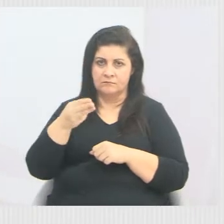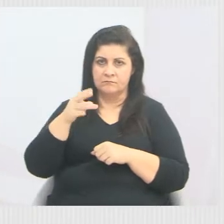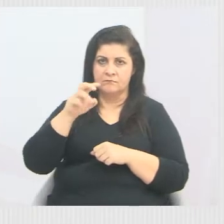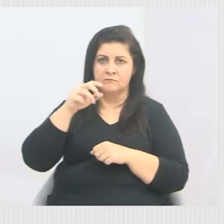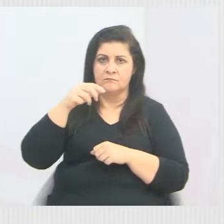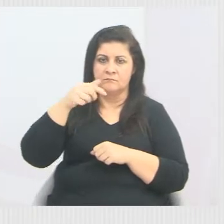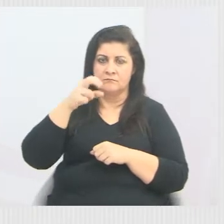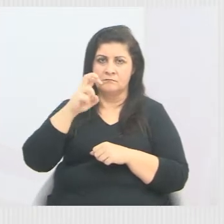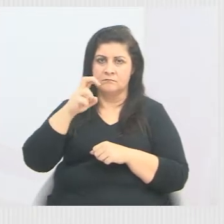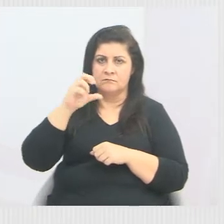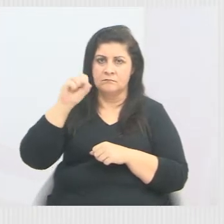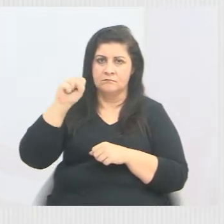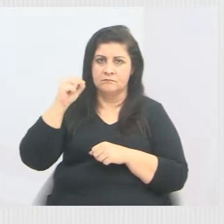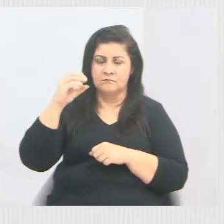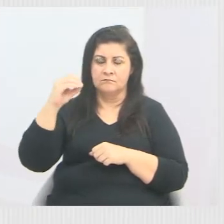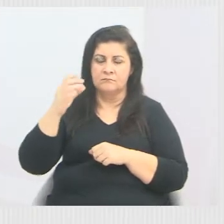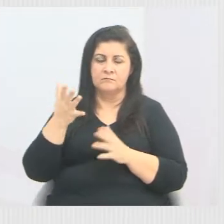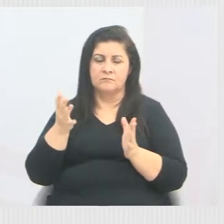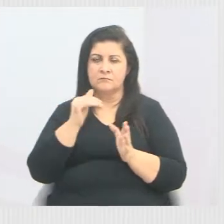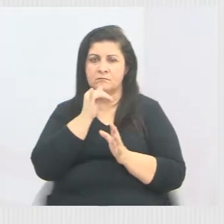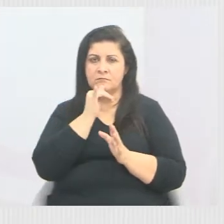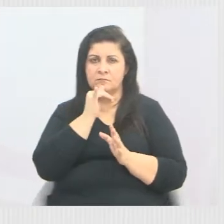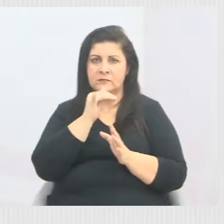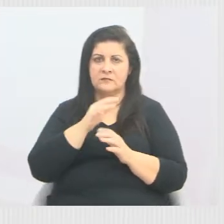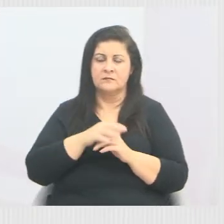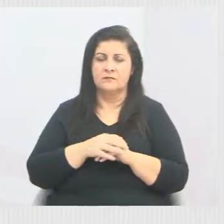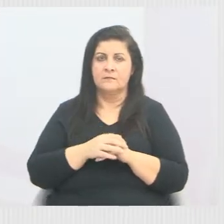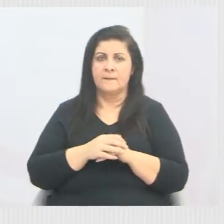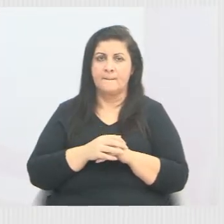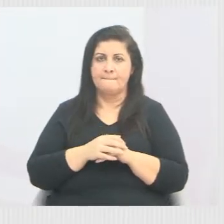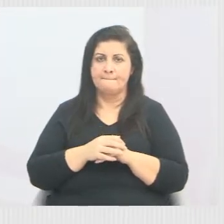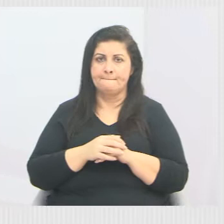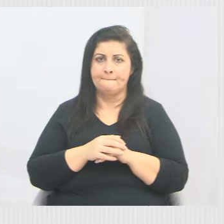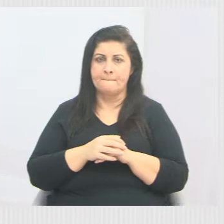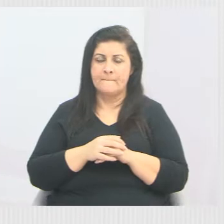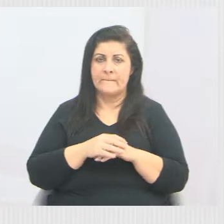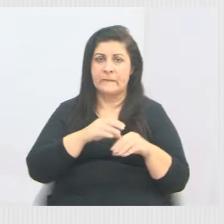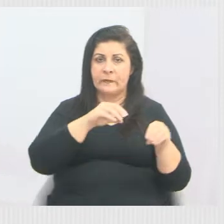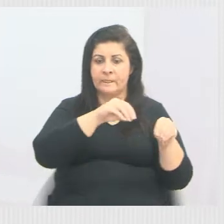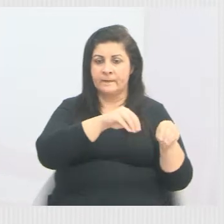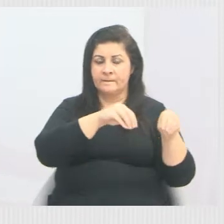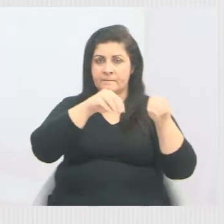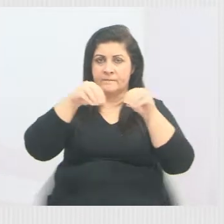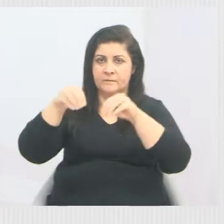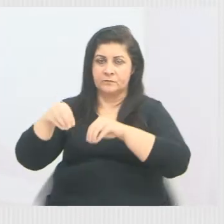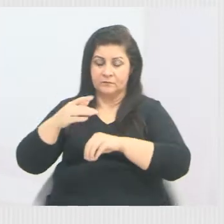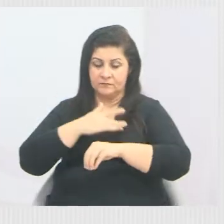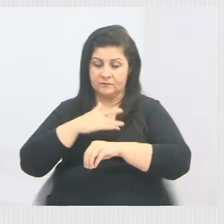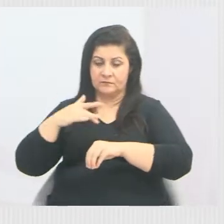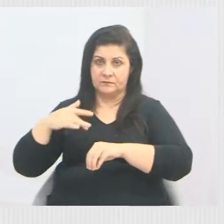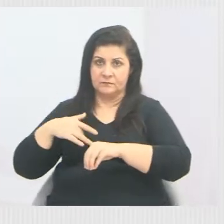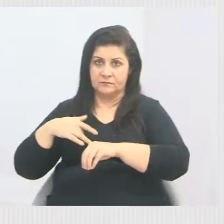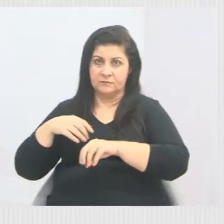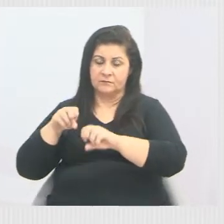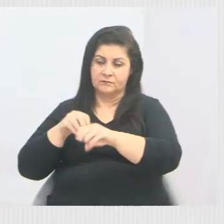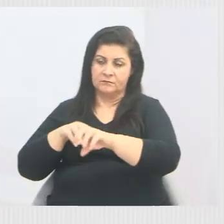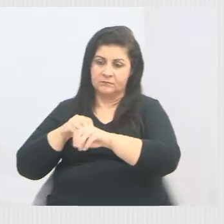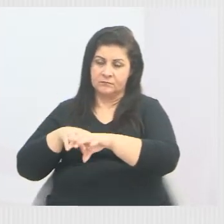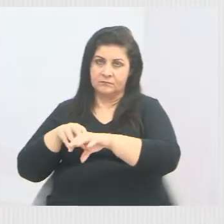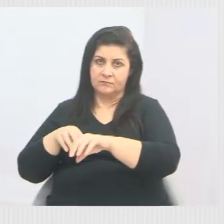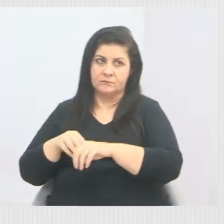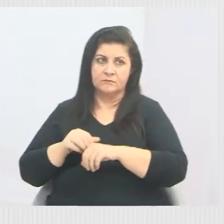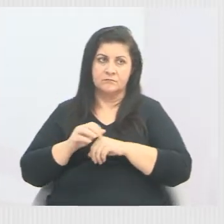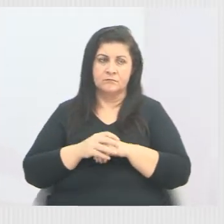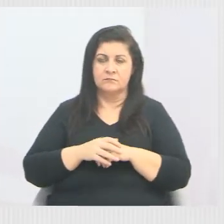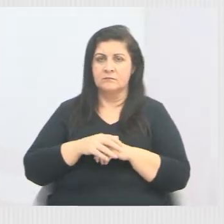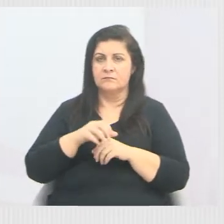557.580.000. O que eu posso citar como exemplo aqui? Por exemplo, transferências da saúde e da educação, como, por